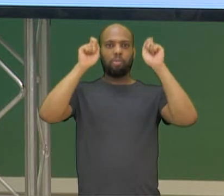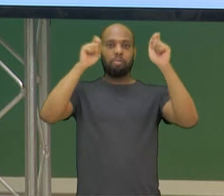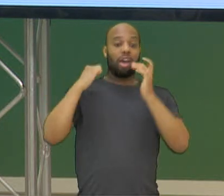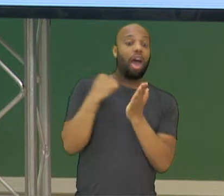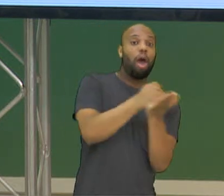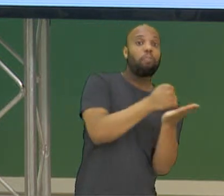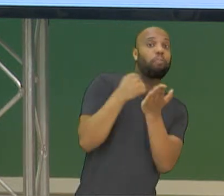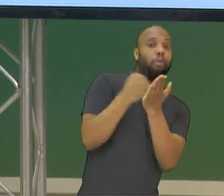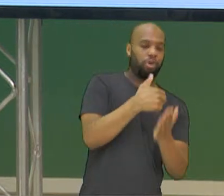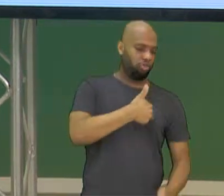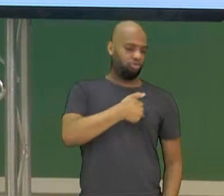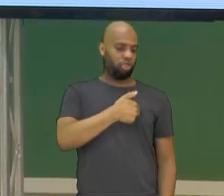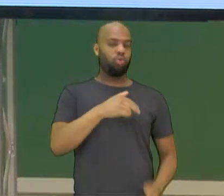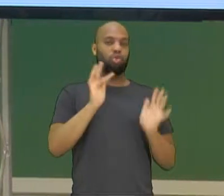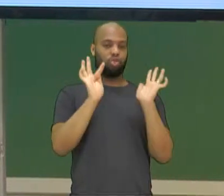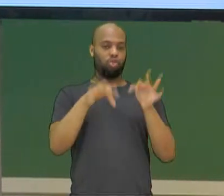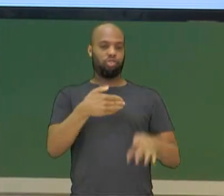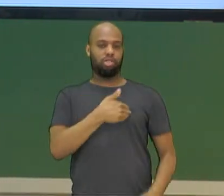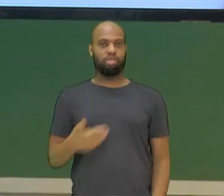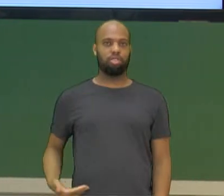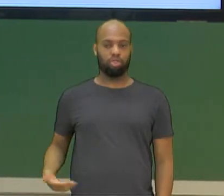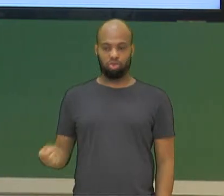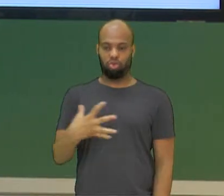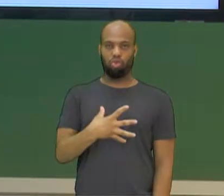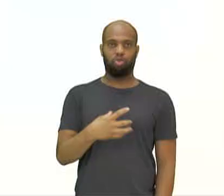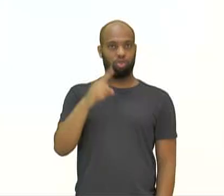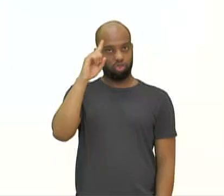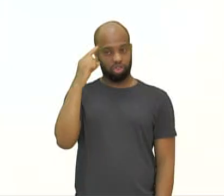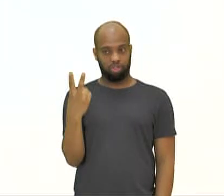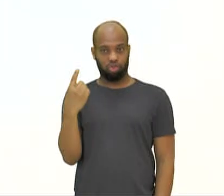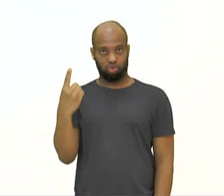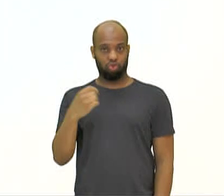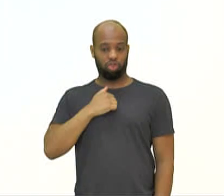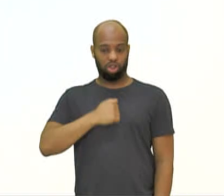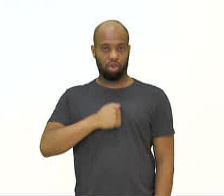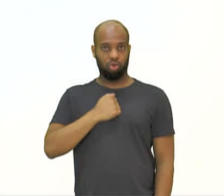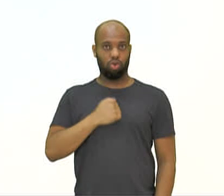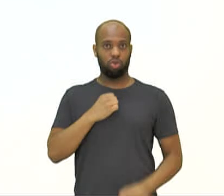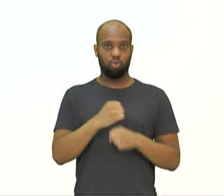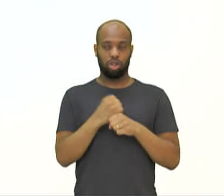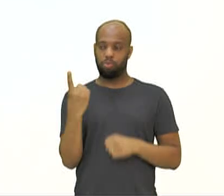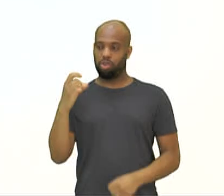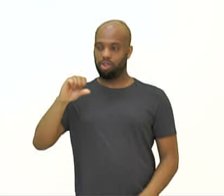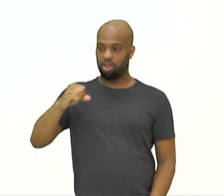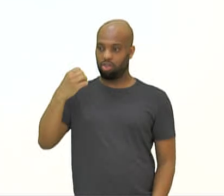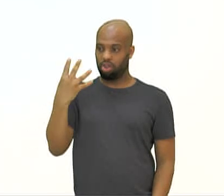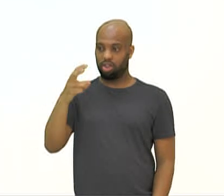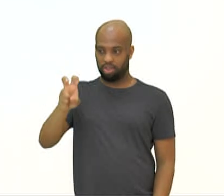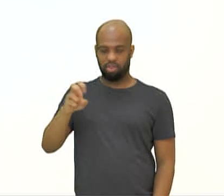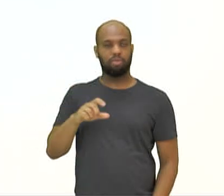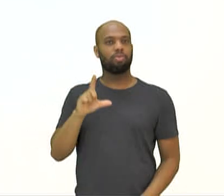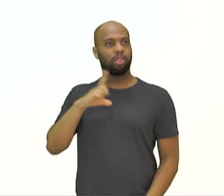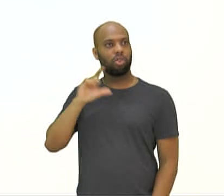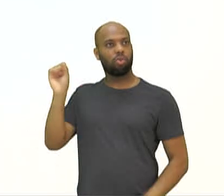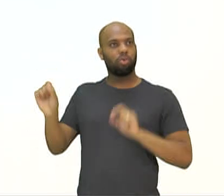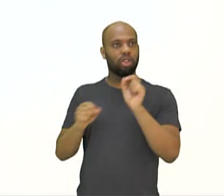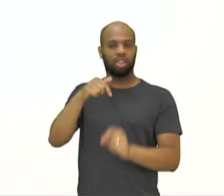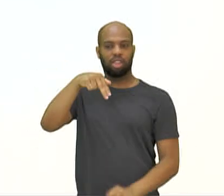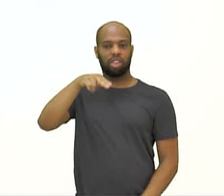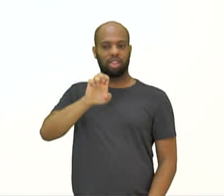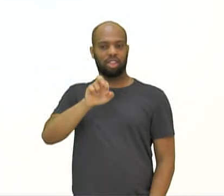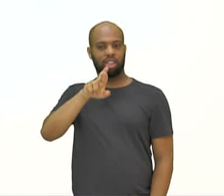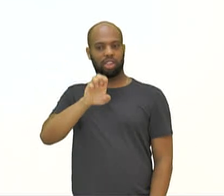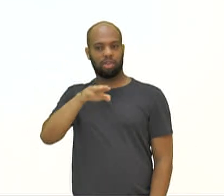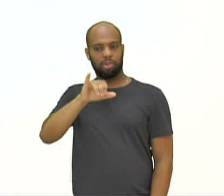Getúlio Vargas, ao final do Estado Novo, 21 de agosto de 1945. Daí aqui, queremismo.